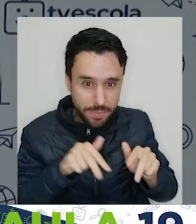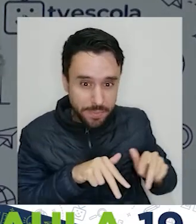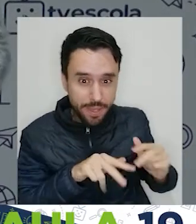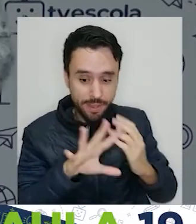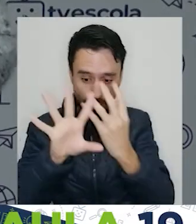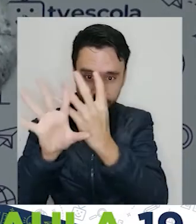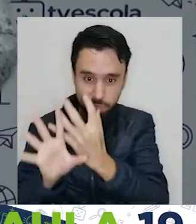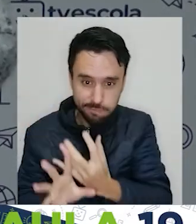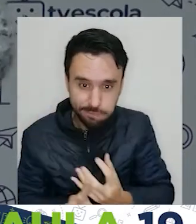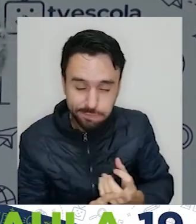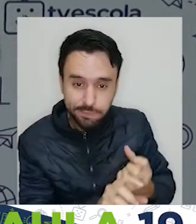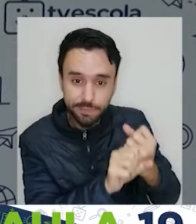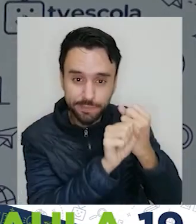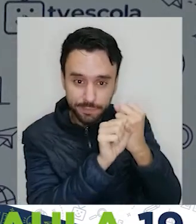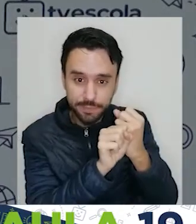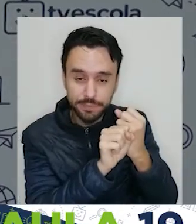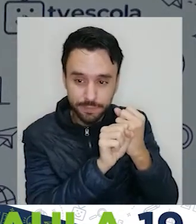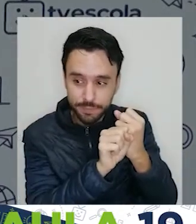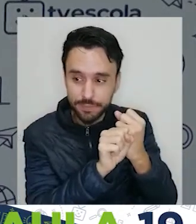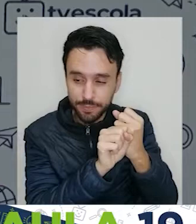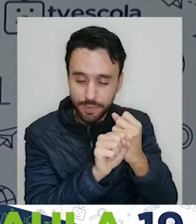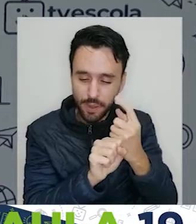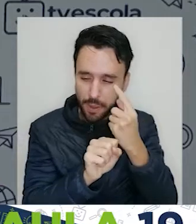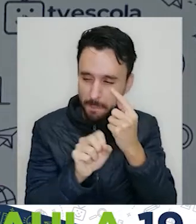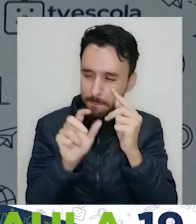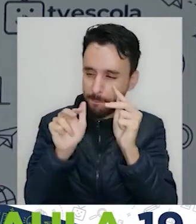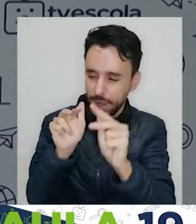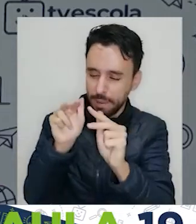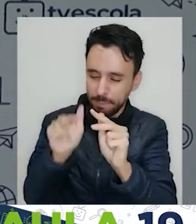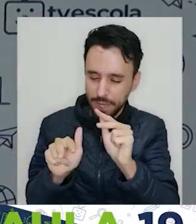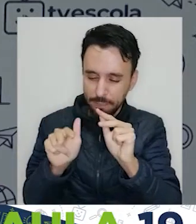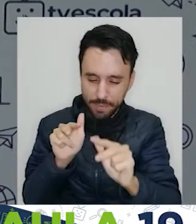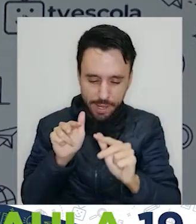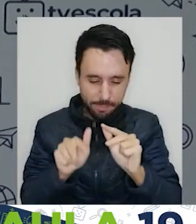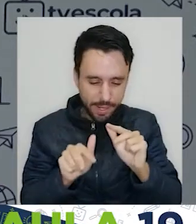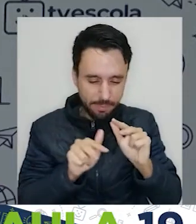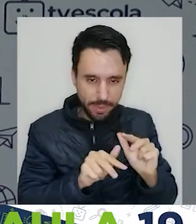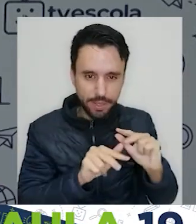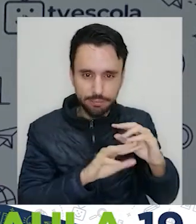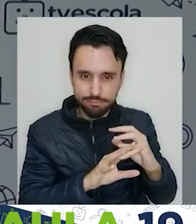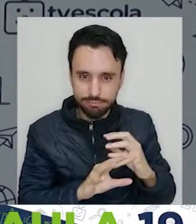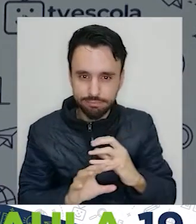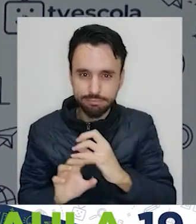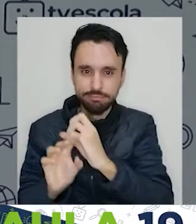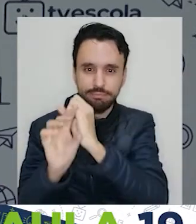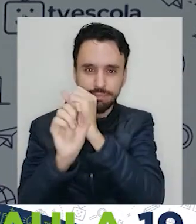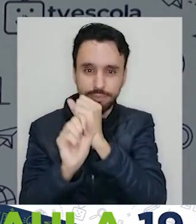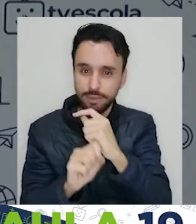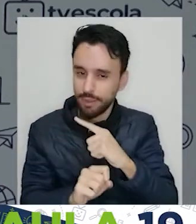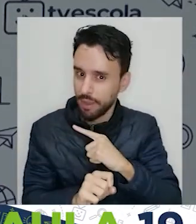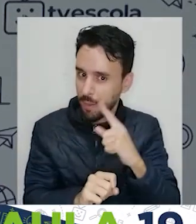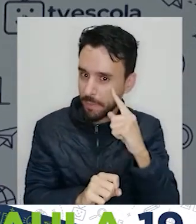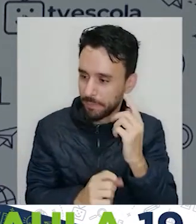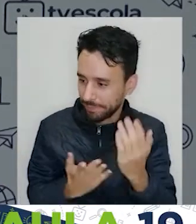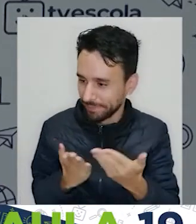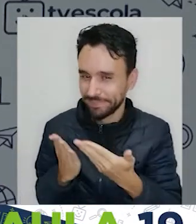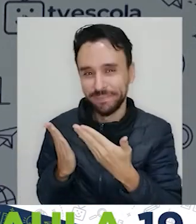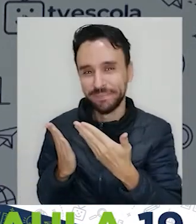do jogo. A professora Márcia vai limpando ali as pegadinhas e nós vamos contar juntos. Vejam na tela de vocês.